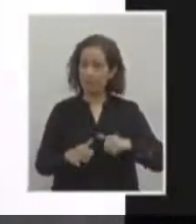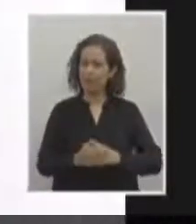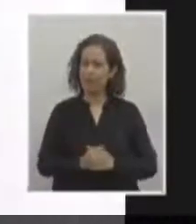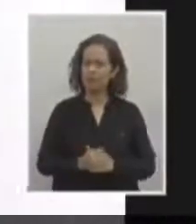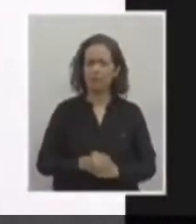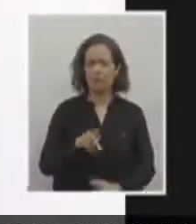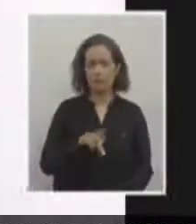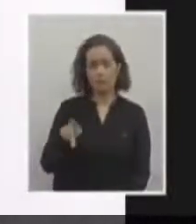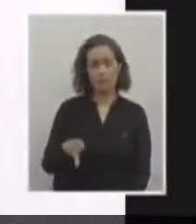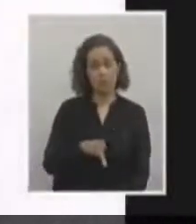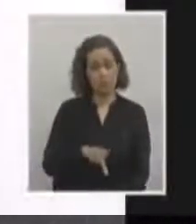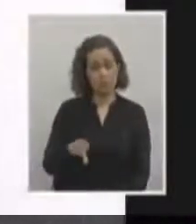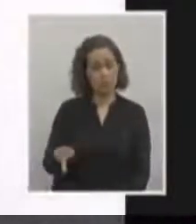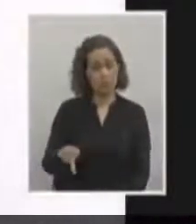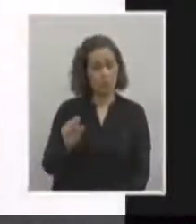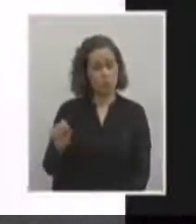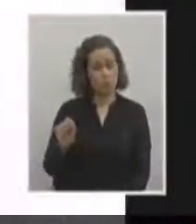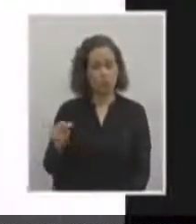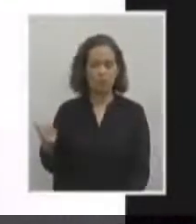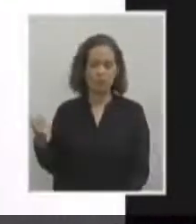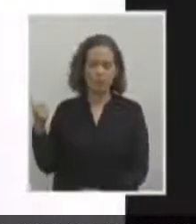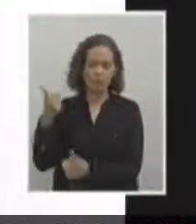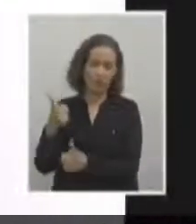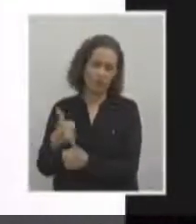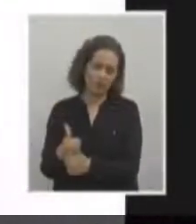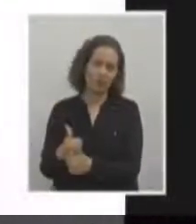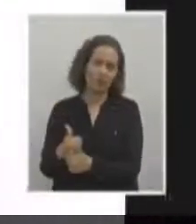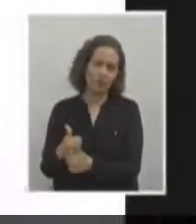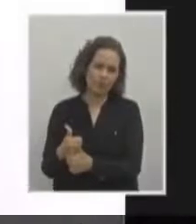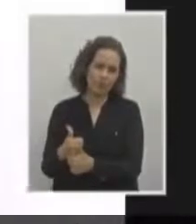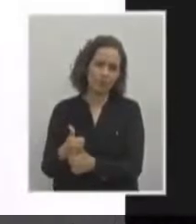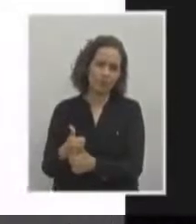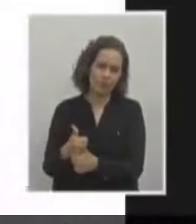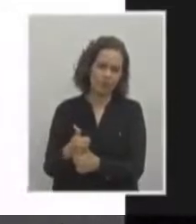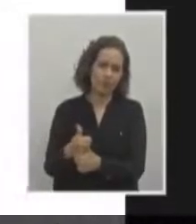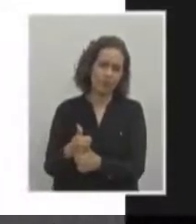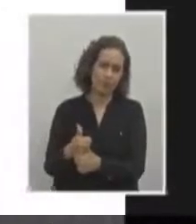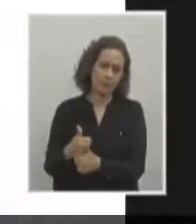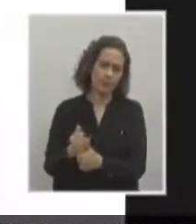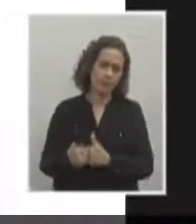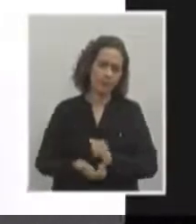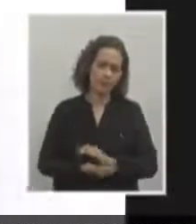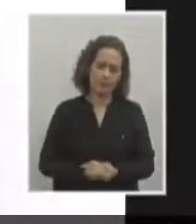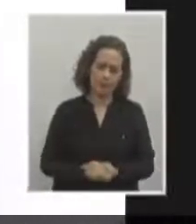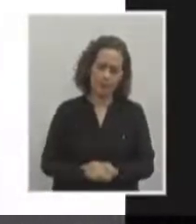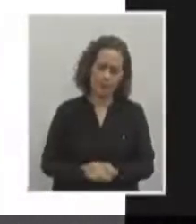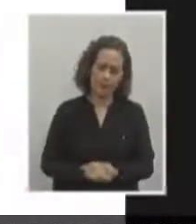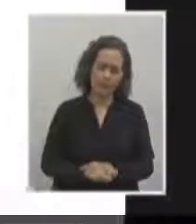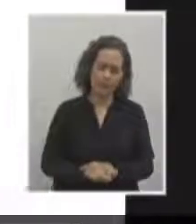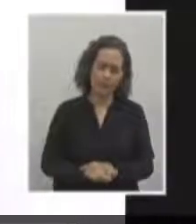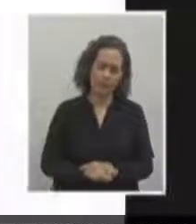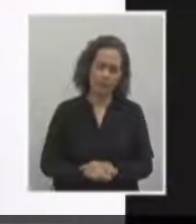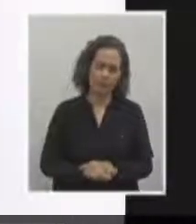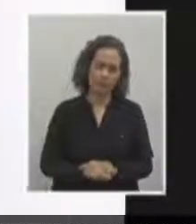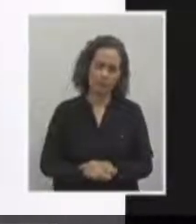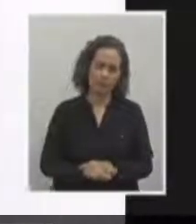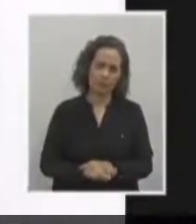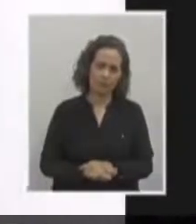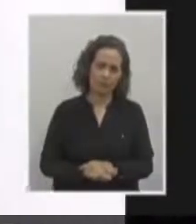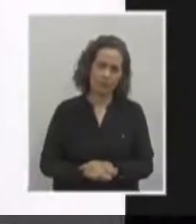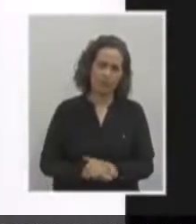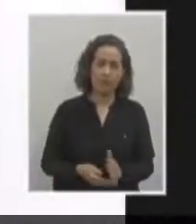eram substituídos por professores autorizados, tá? Talvez bons professores, mas eu não